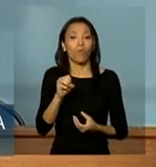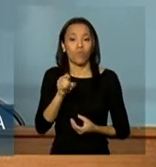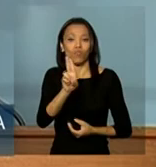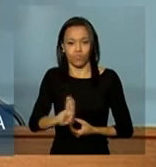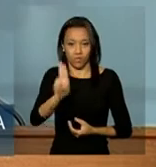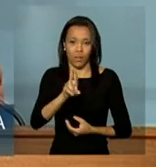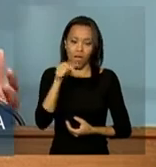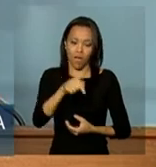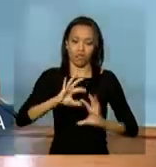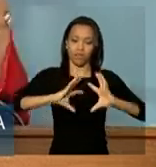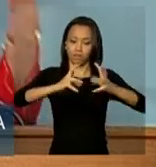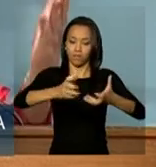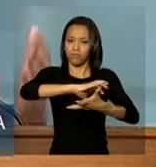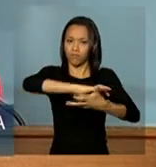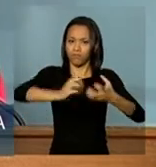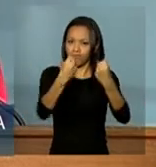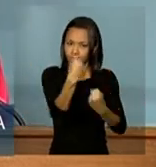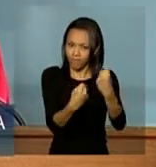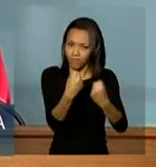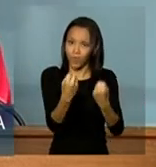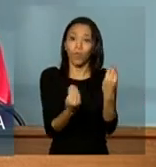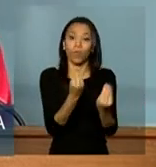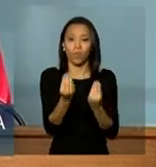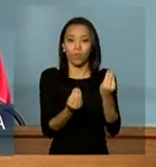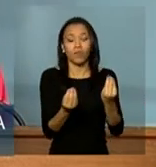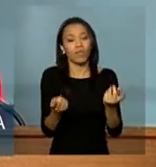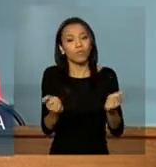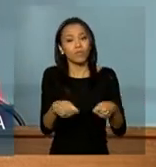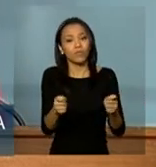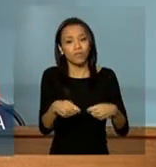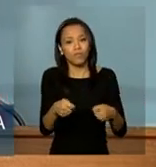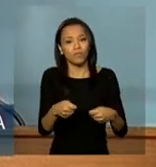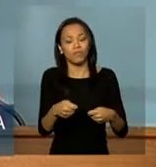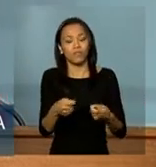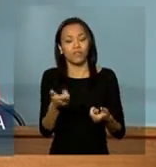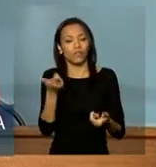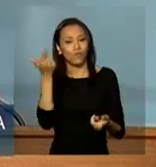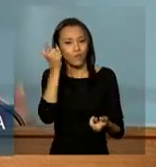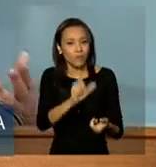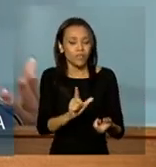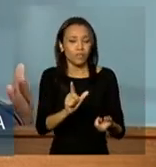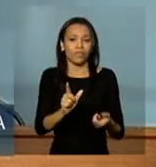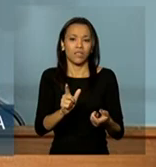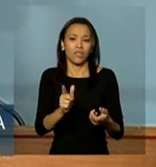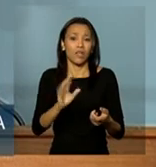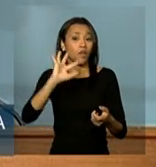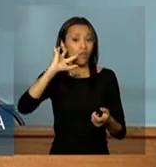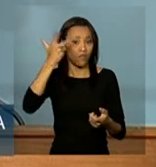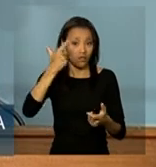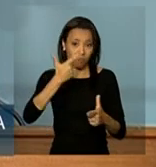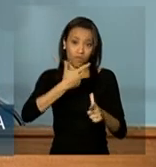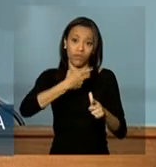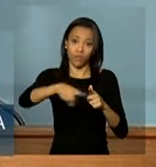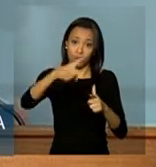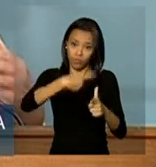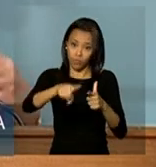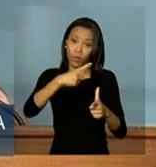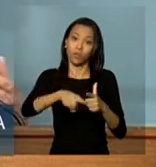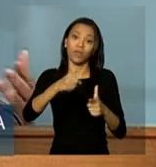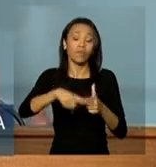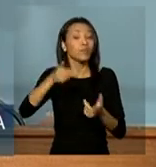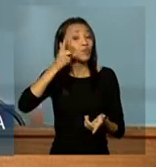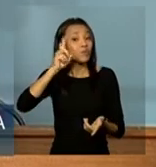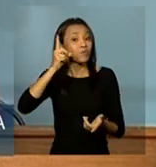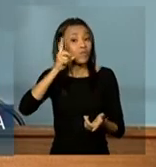isso, eles têm condições de enfrentar os problemas cotidianos de uma